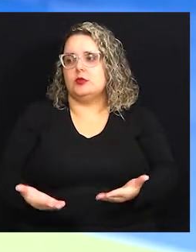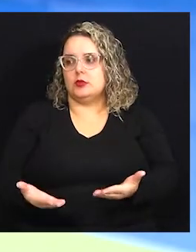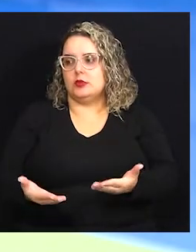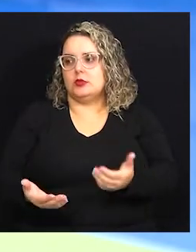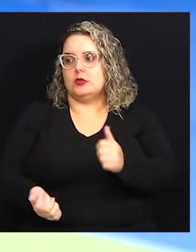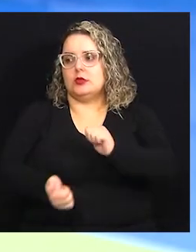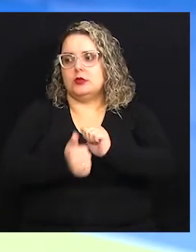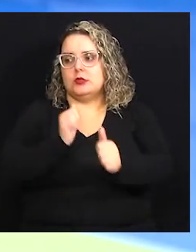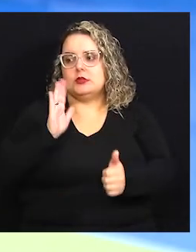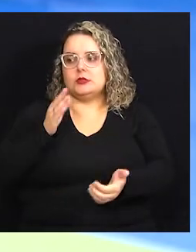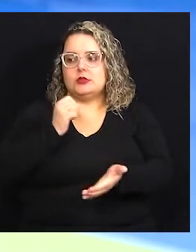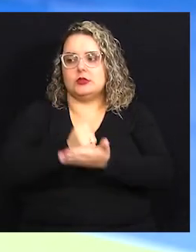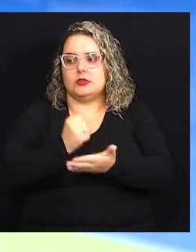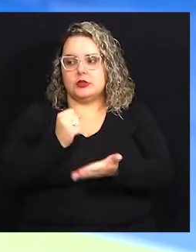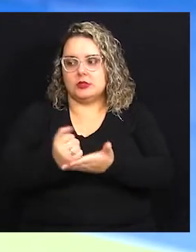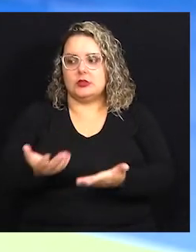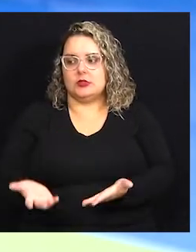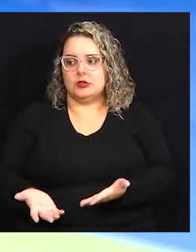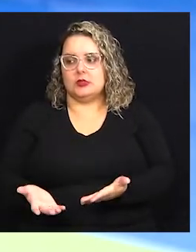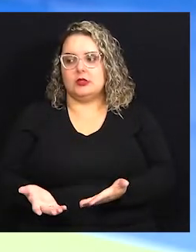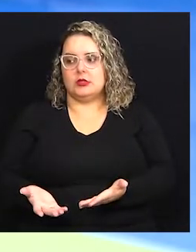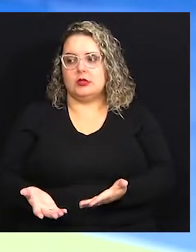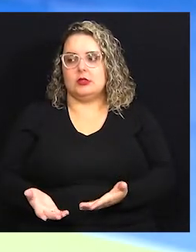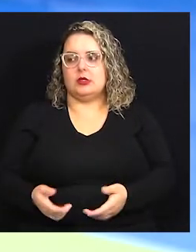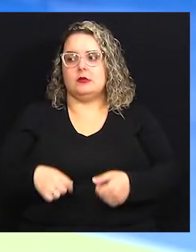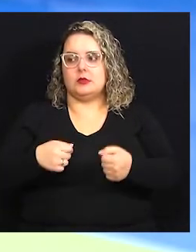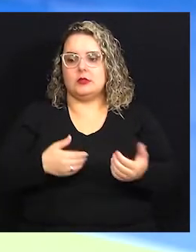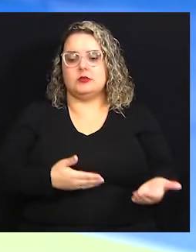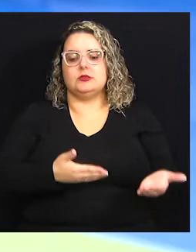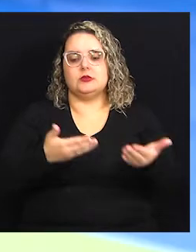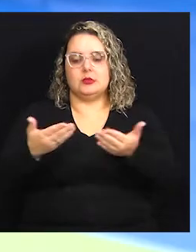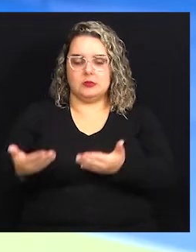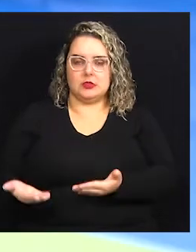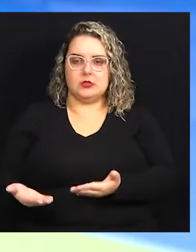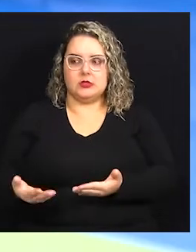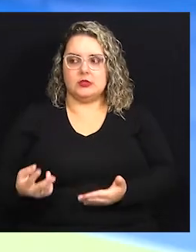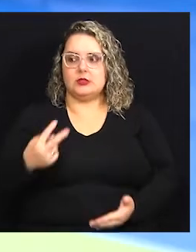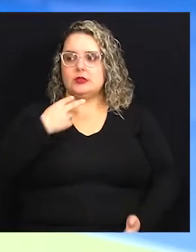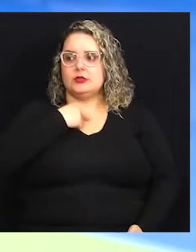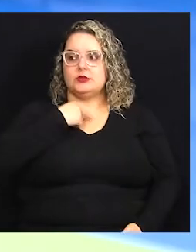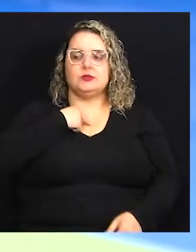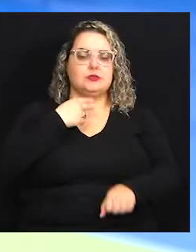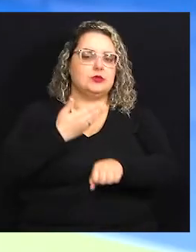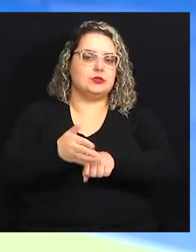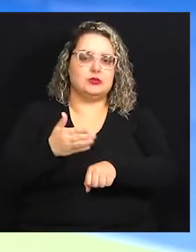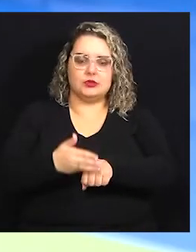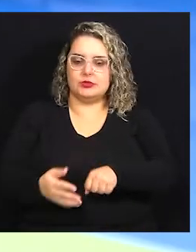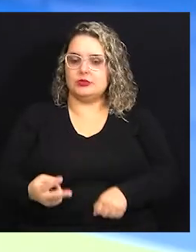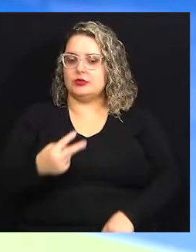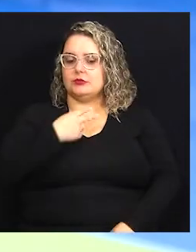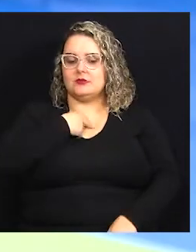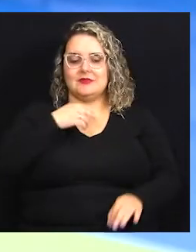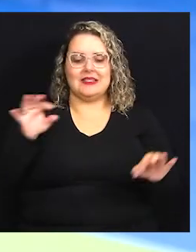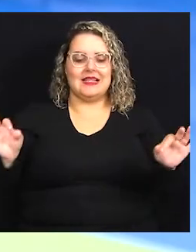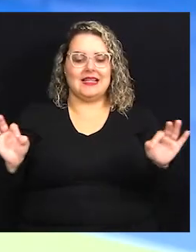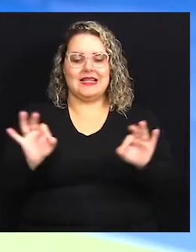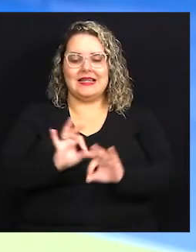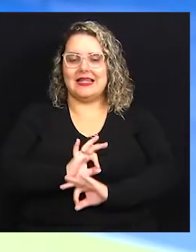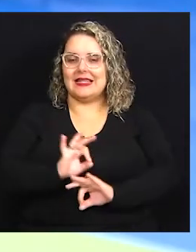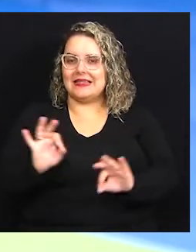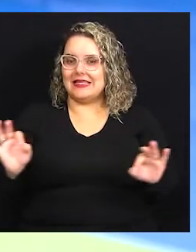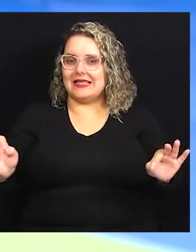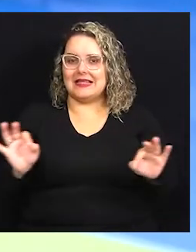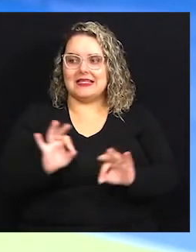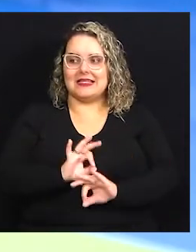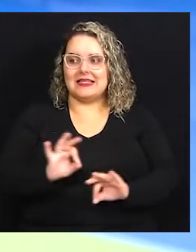as atletas que já estavam contratadas, tinham que se apresentar e você não podia treinar, você não podia fazer absolutamente